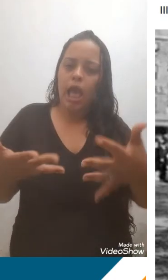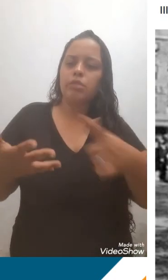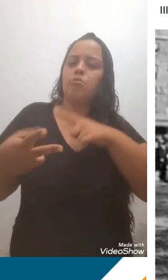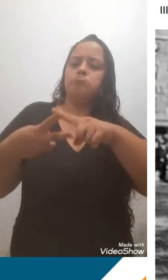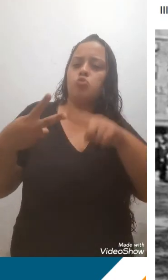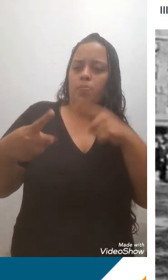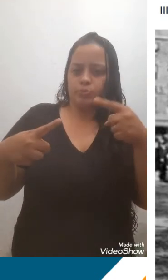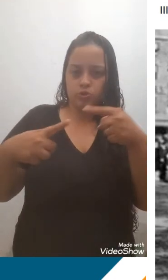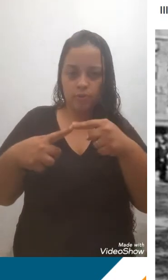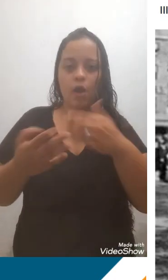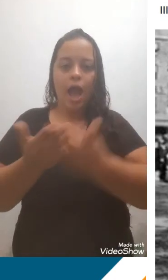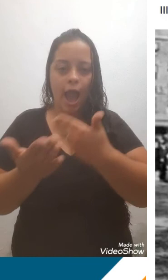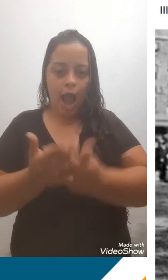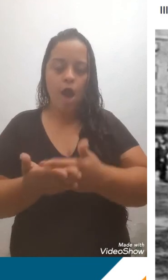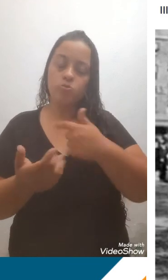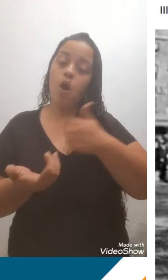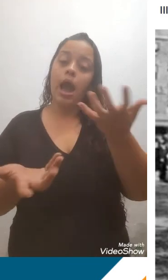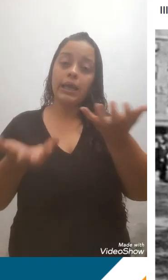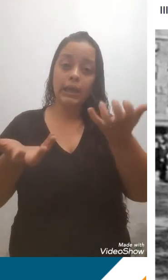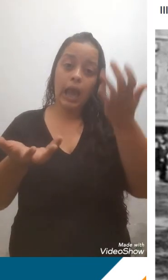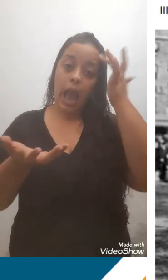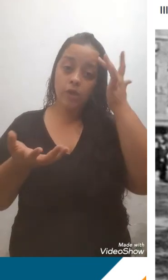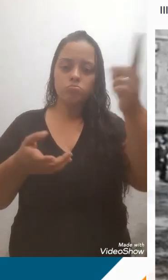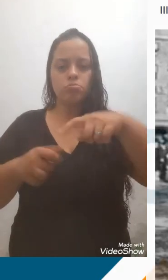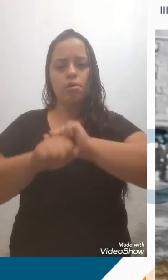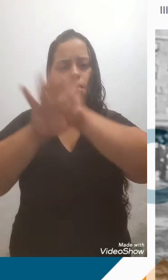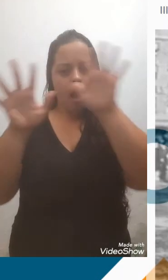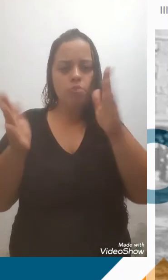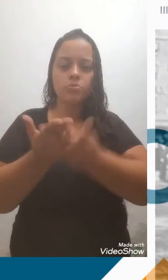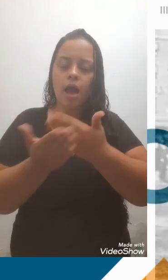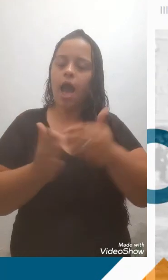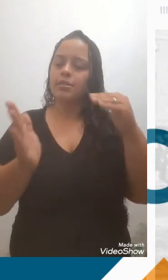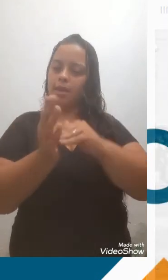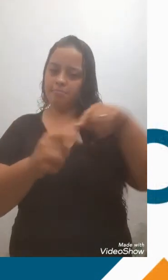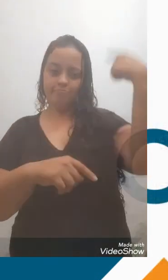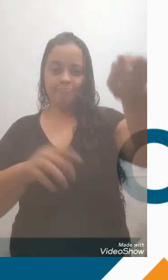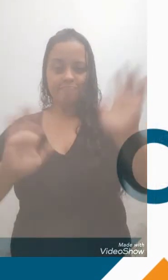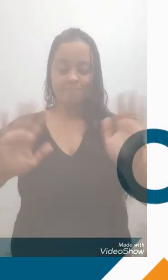dois objetivos, tá, nessa aula, espero que tenha ficado claro. E a gente se vê numa próxima. Até mais.